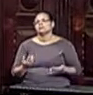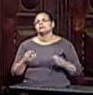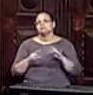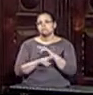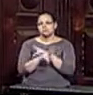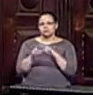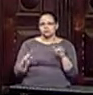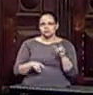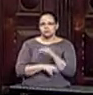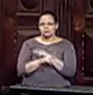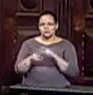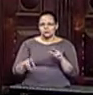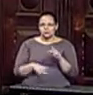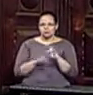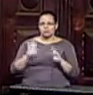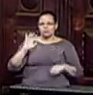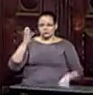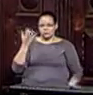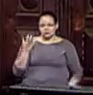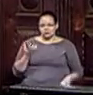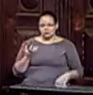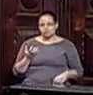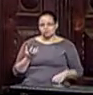Diversas são as causas.